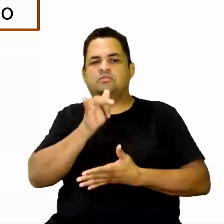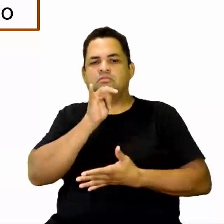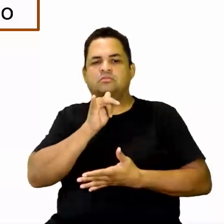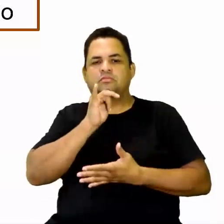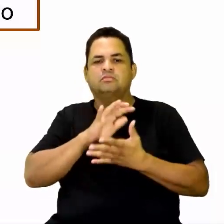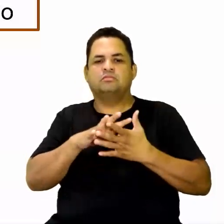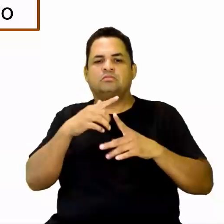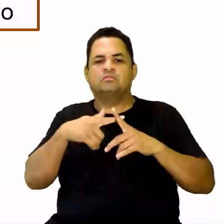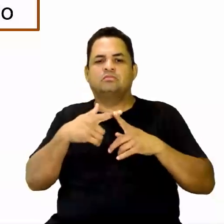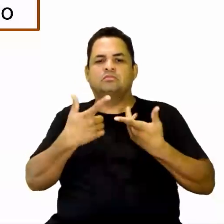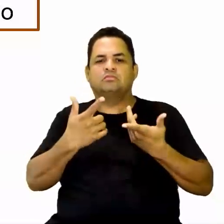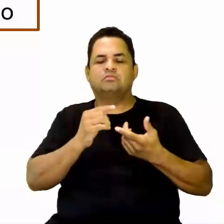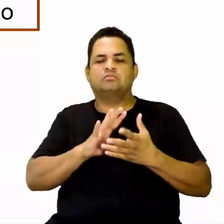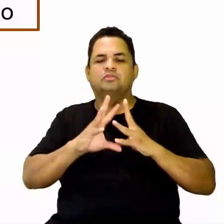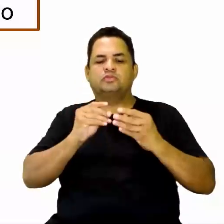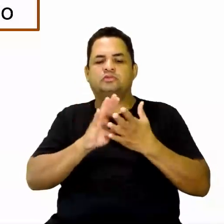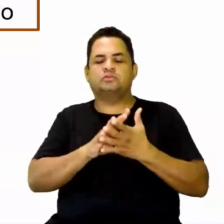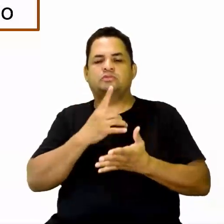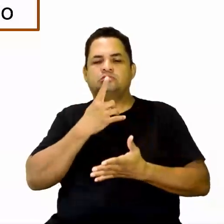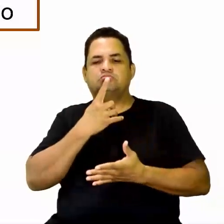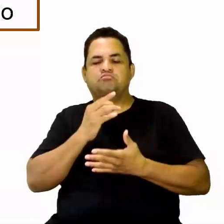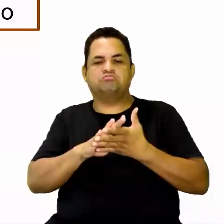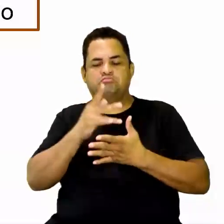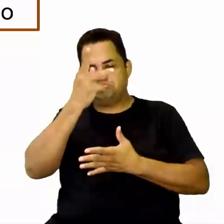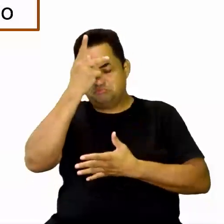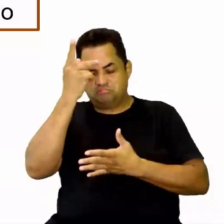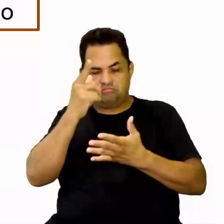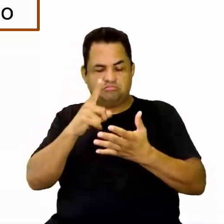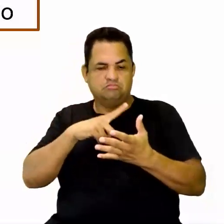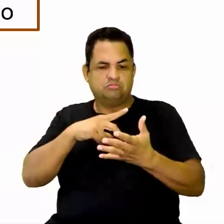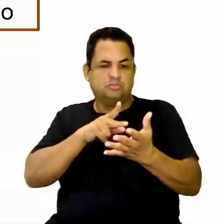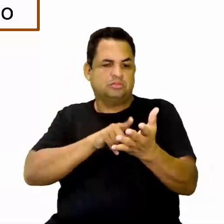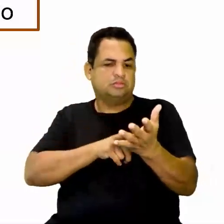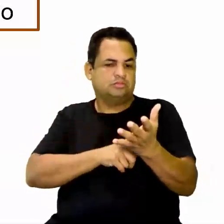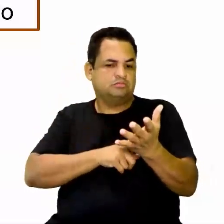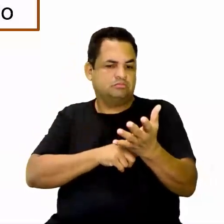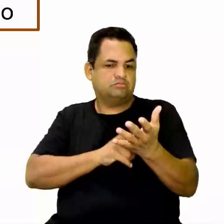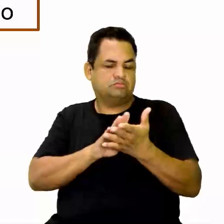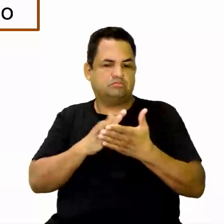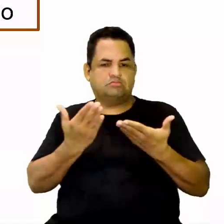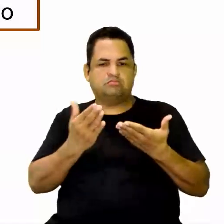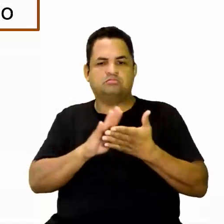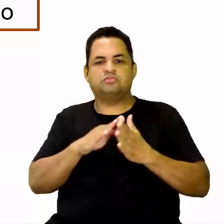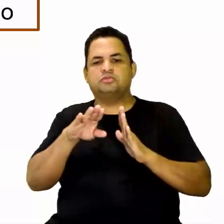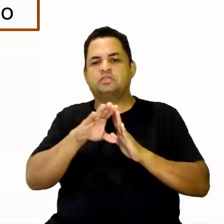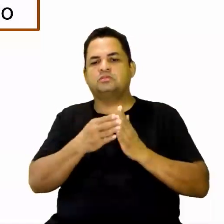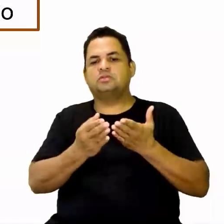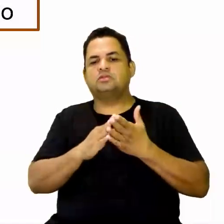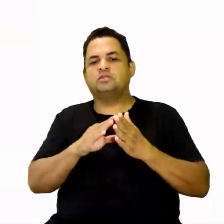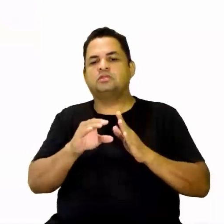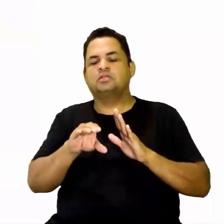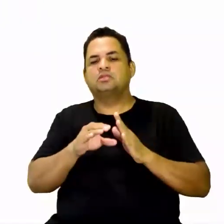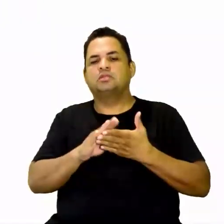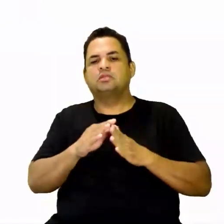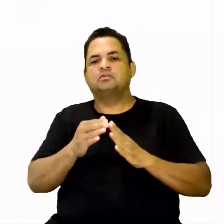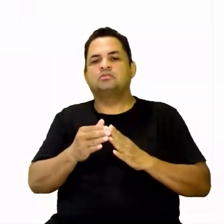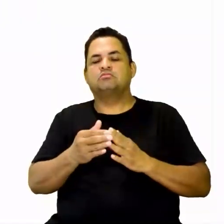porque todo mundo tem sangue e todo mundo quer saber a respeito da composição do sangue, não é mesmo? E